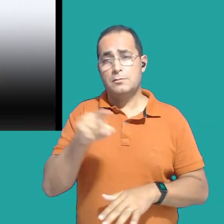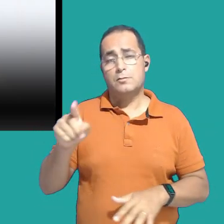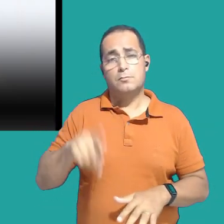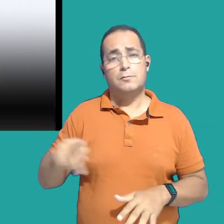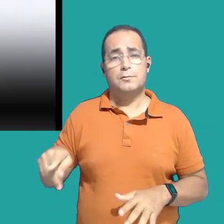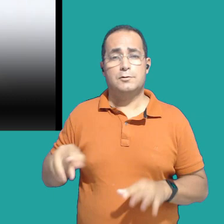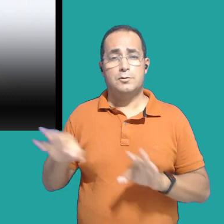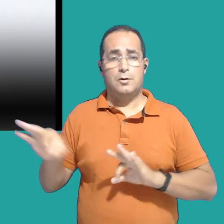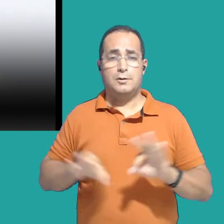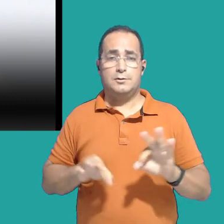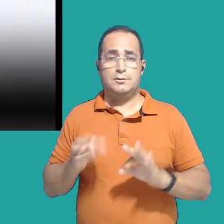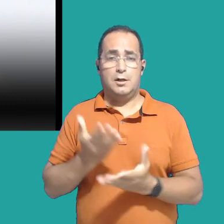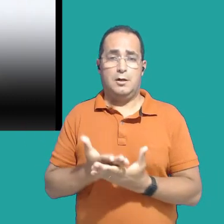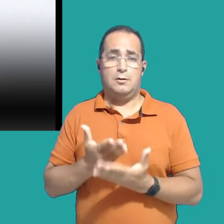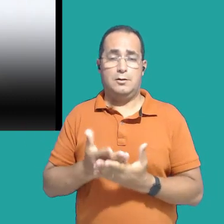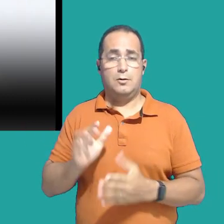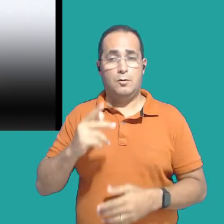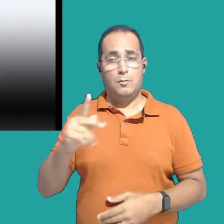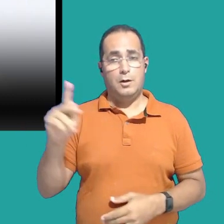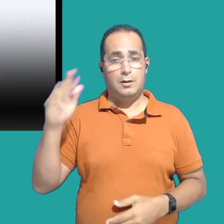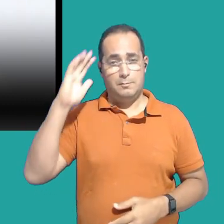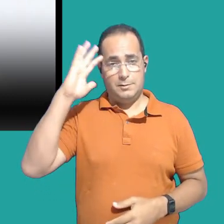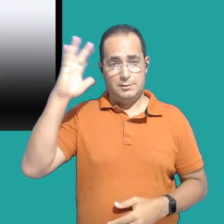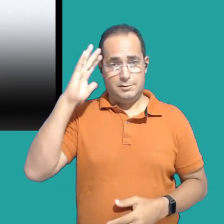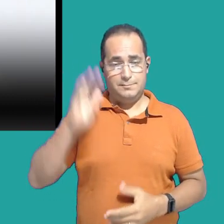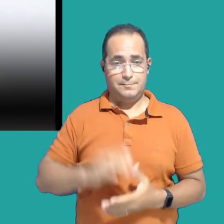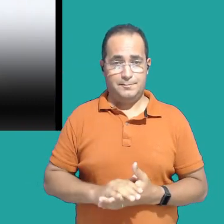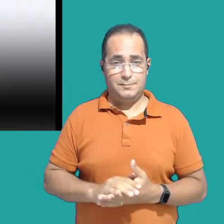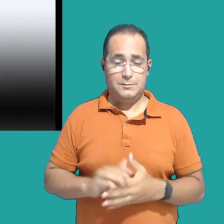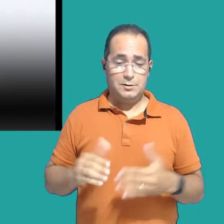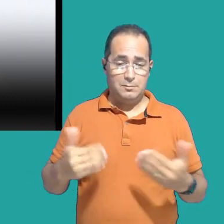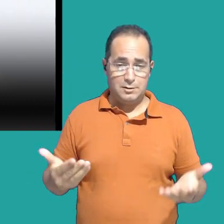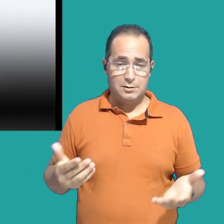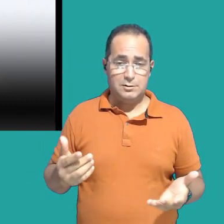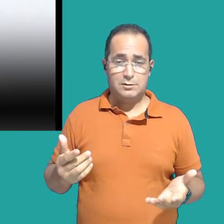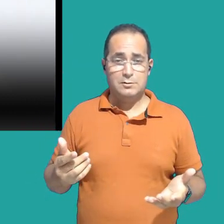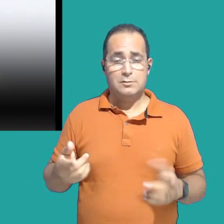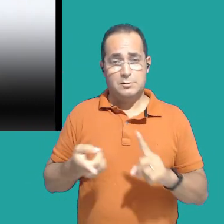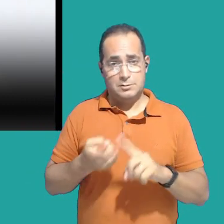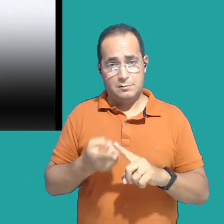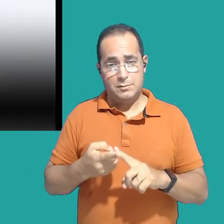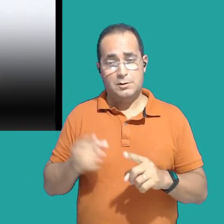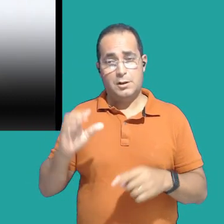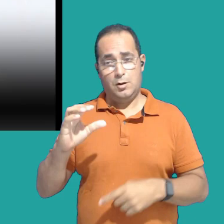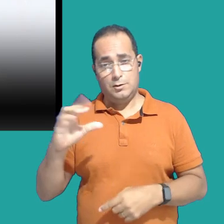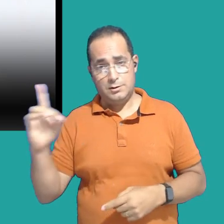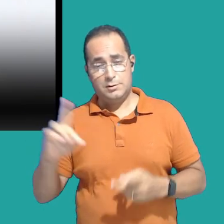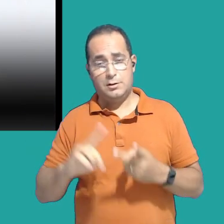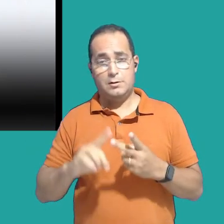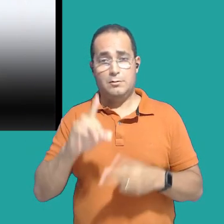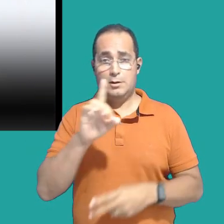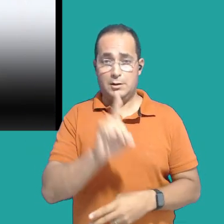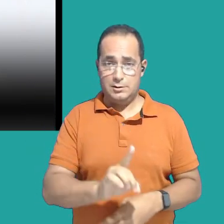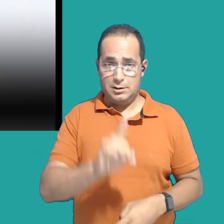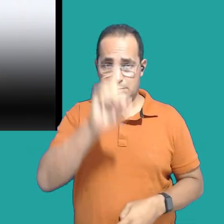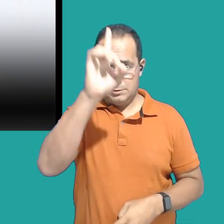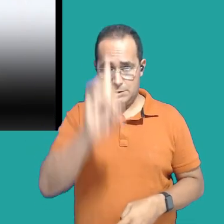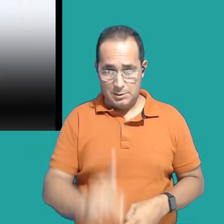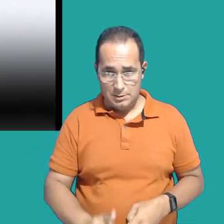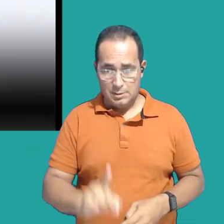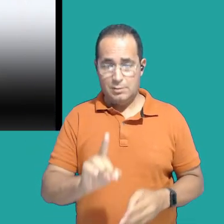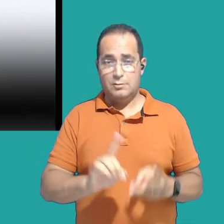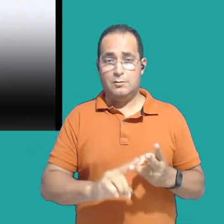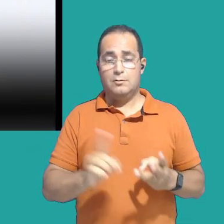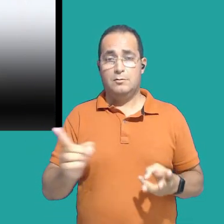como o professor constrói a aula, de como essa aula é pensada. E, a partir disso, também a coordenação, a direção,